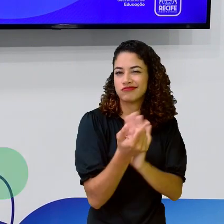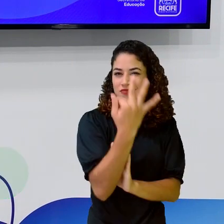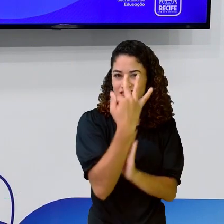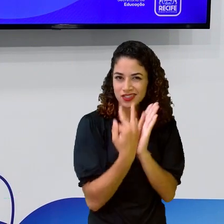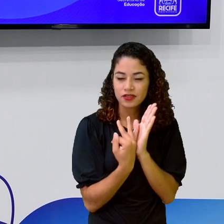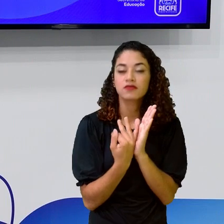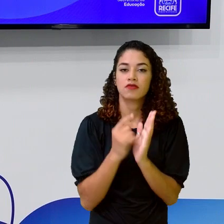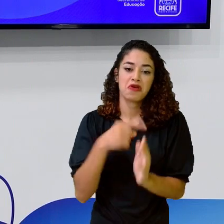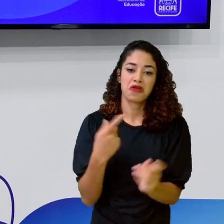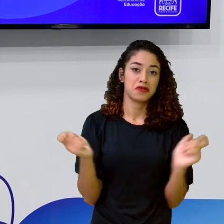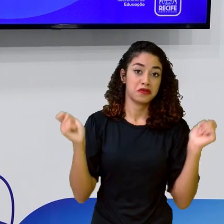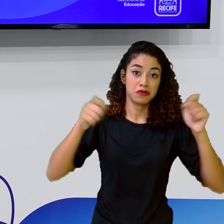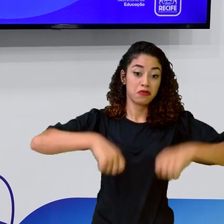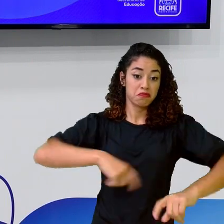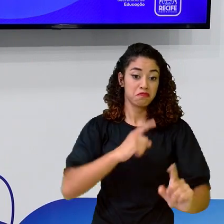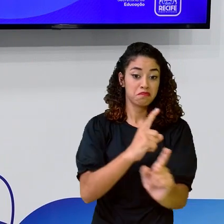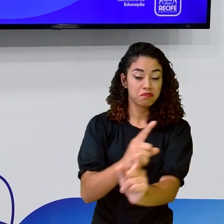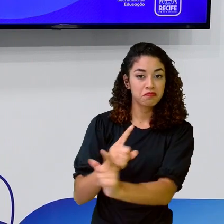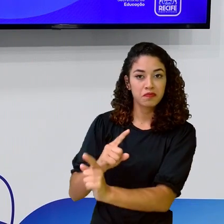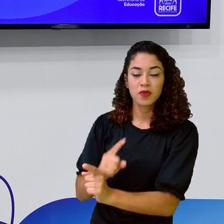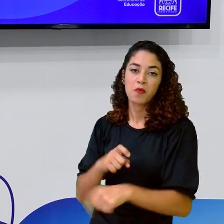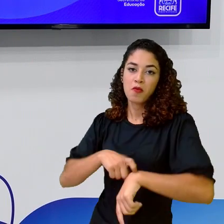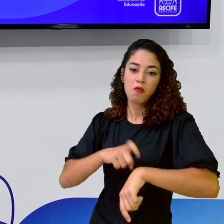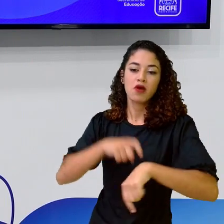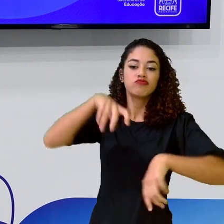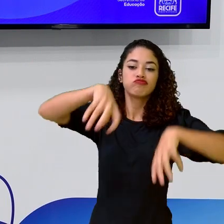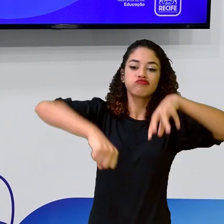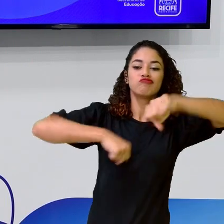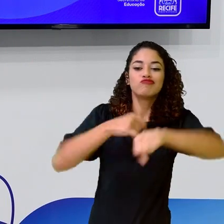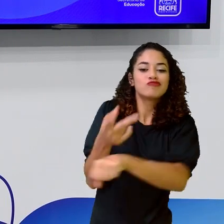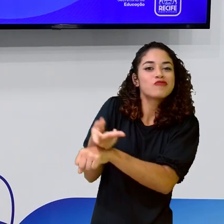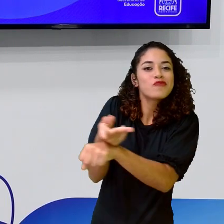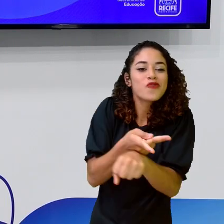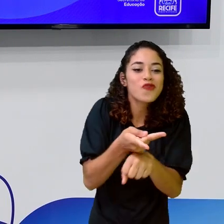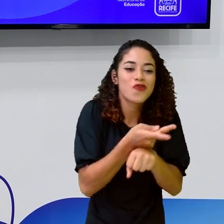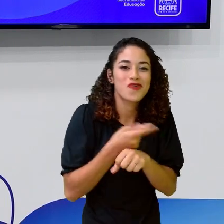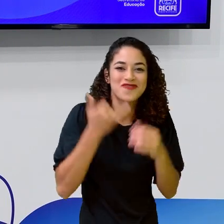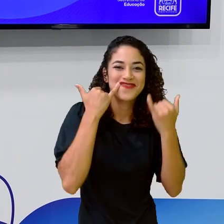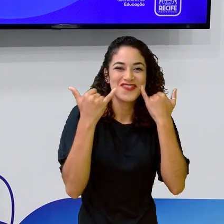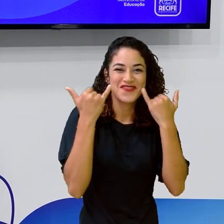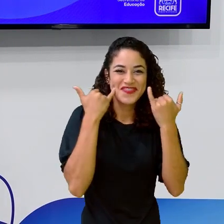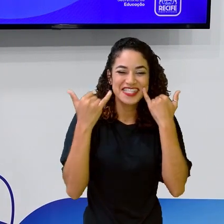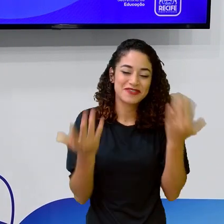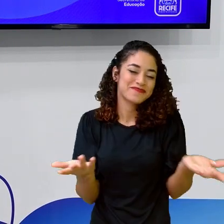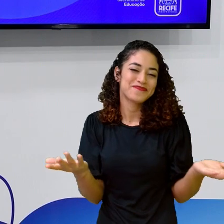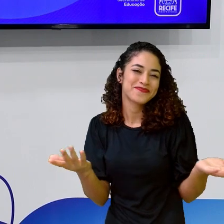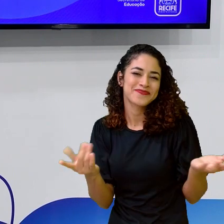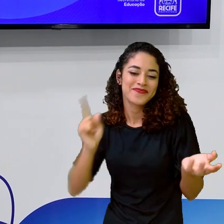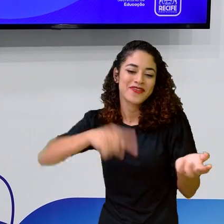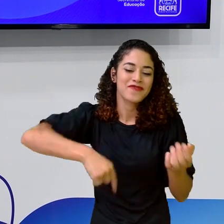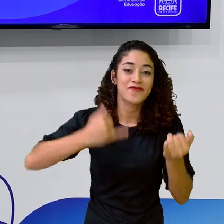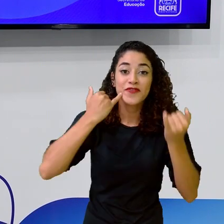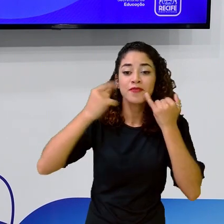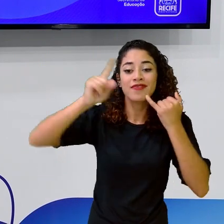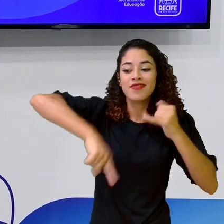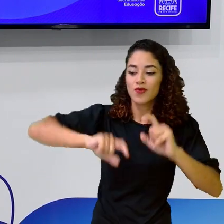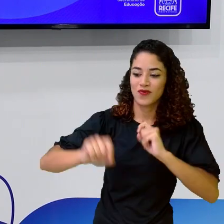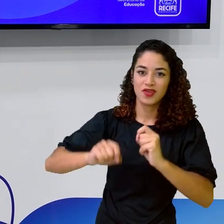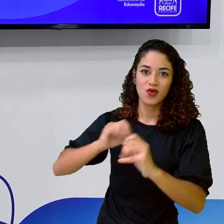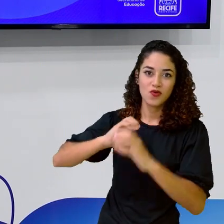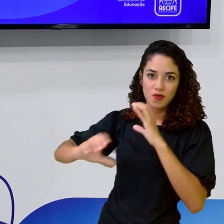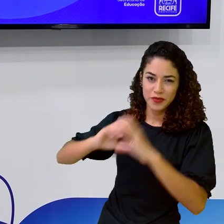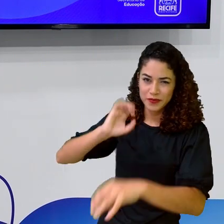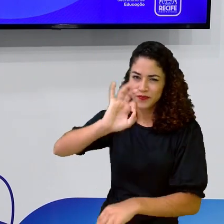encontra quando a gente vai nessa busca por informação. Informação que é comunicação,